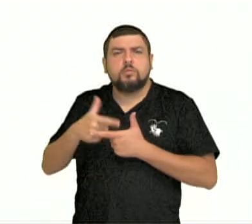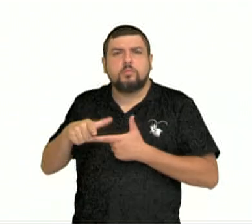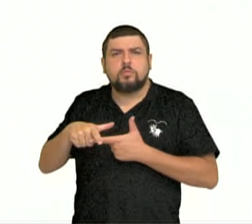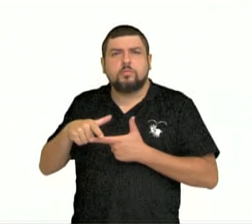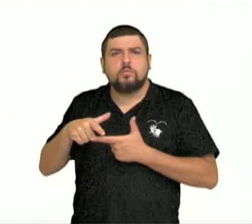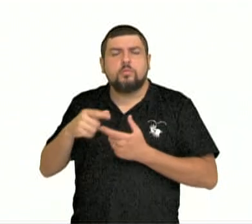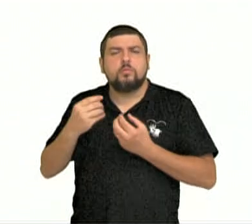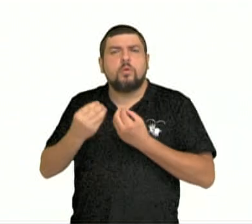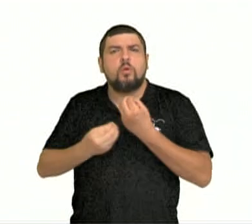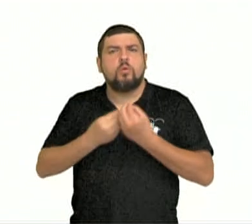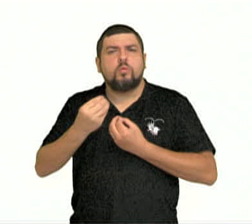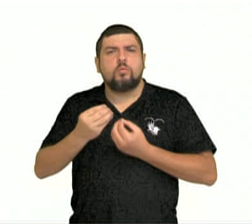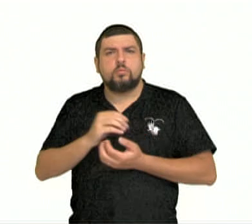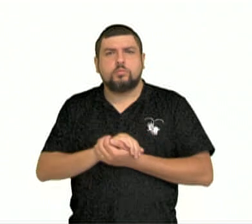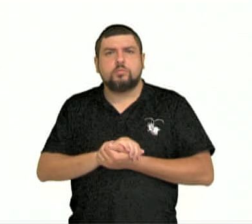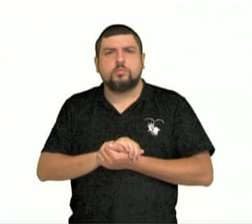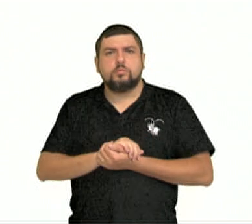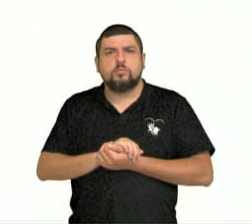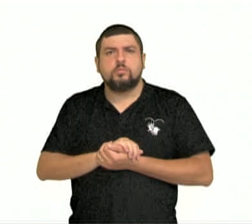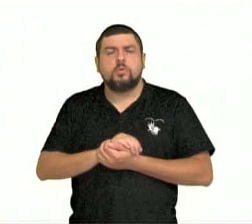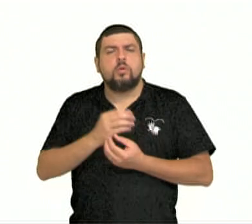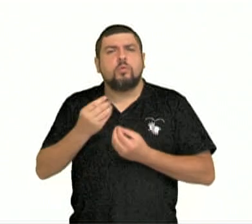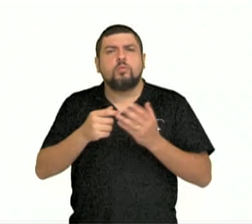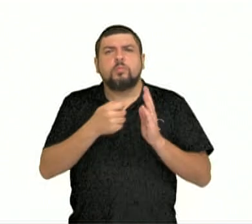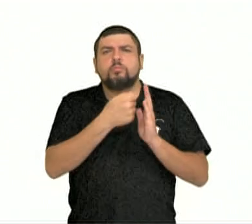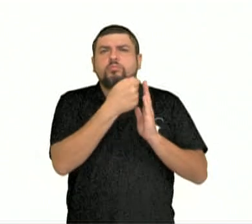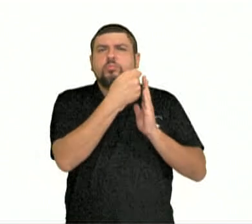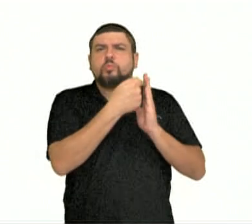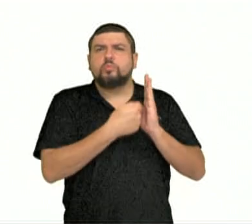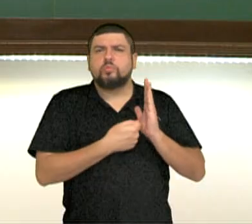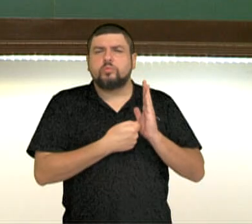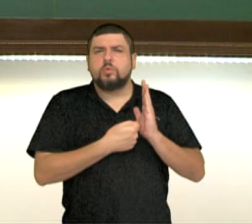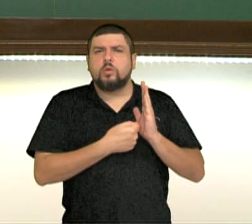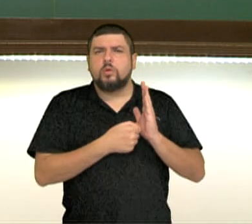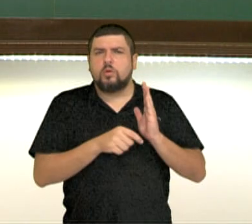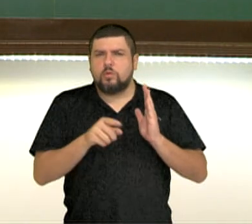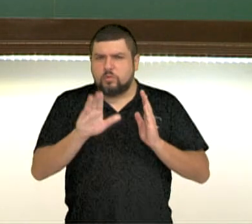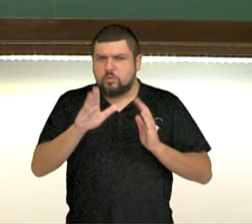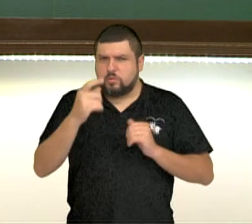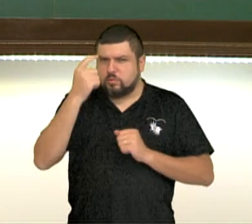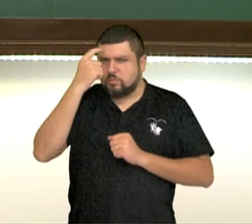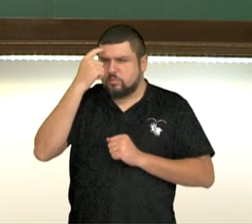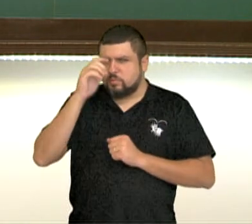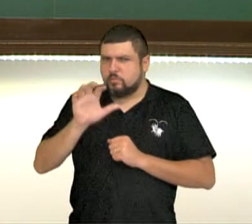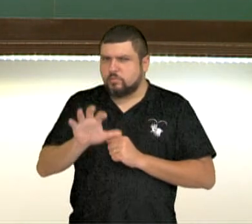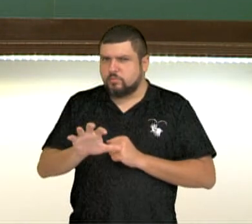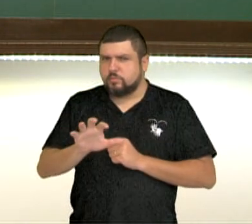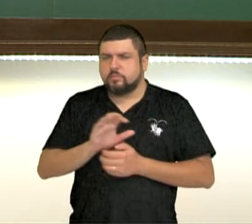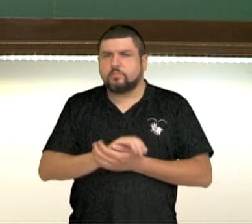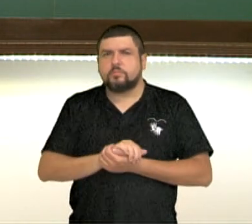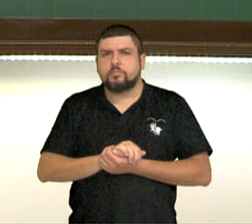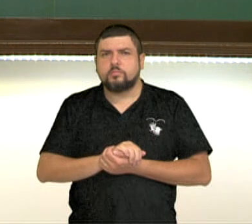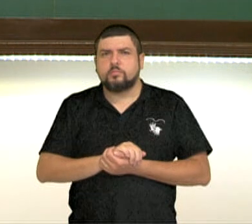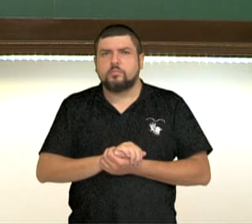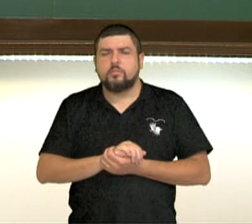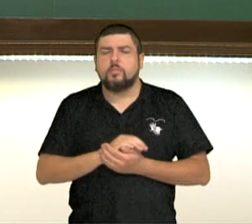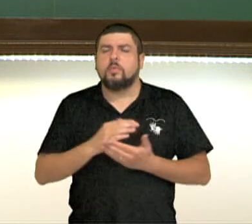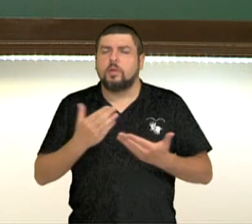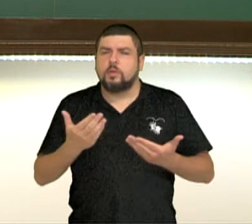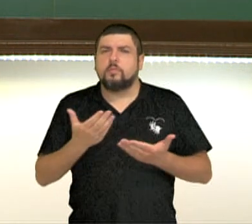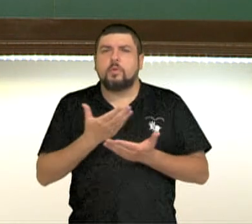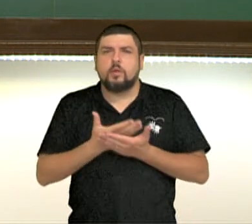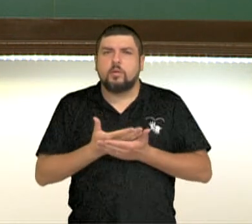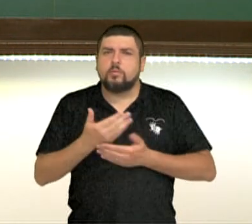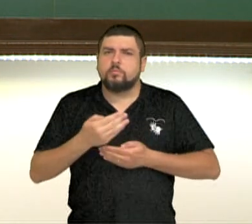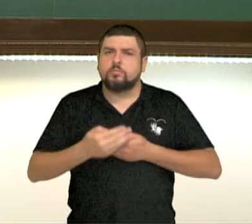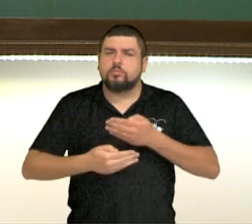de texto? Como seria esse texto? Já pensou sobre isso? É sobre isso que falaremos